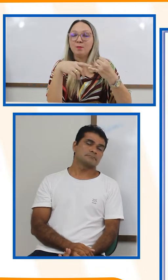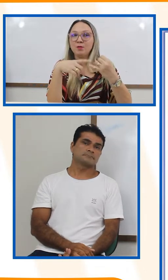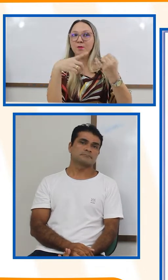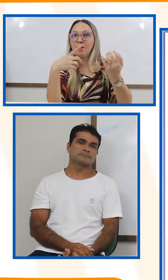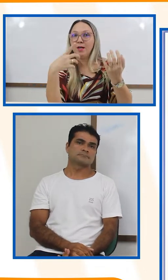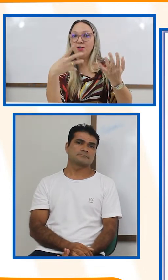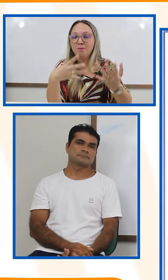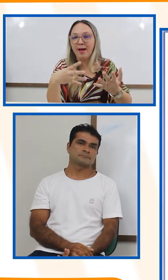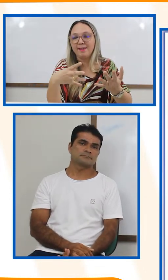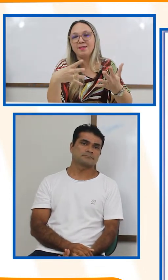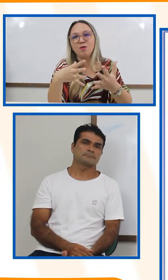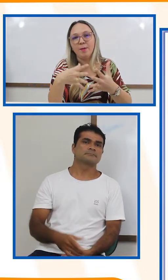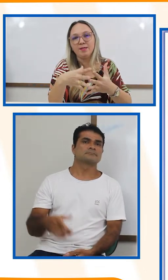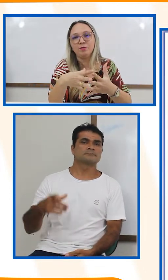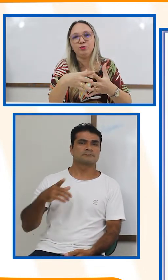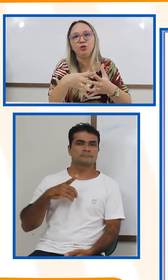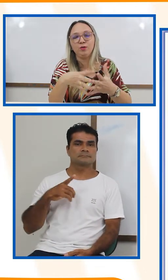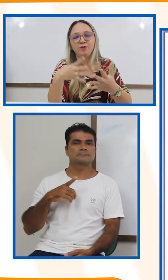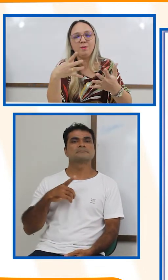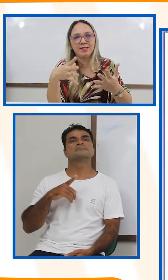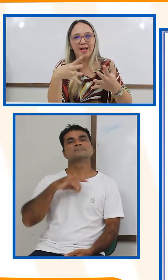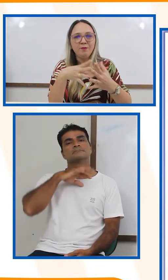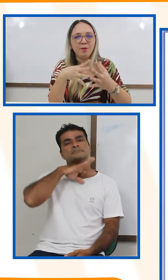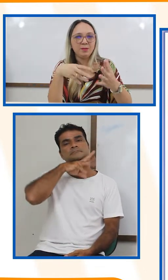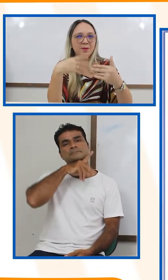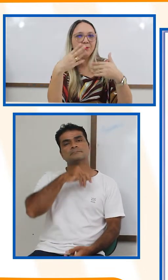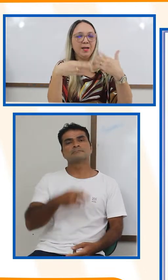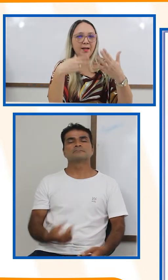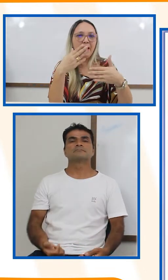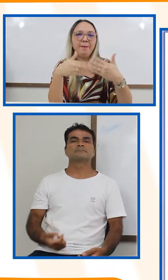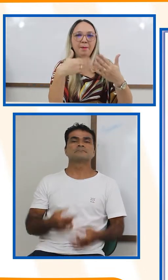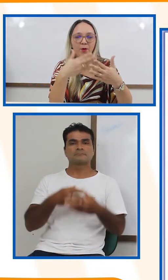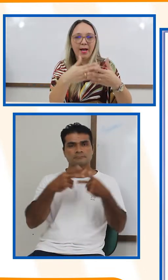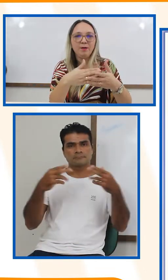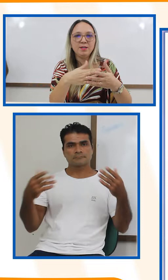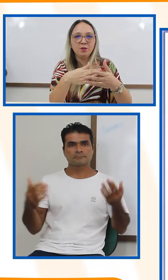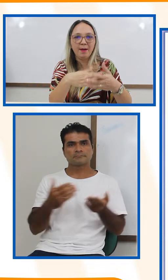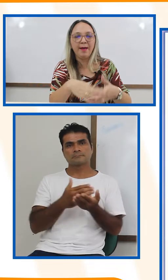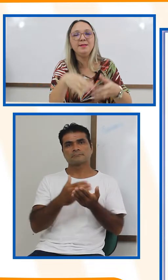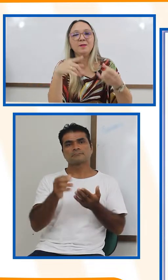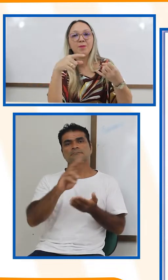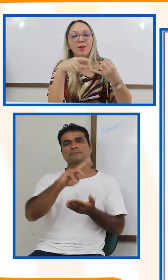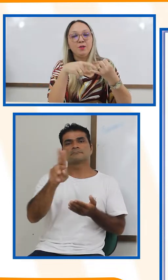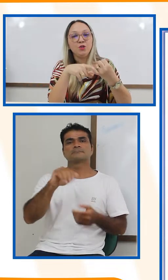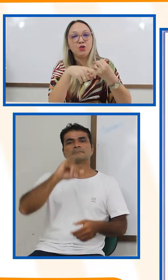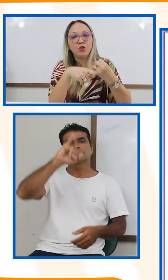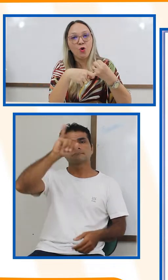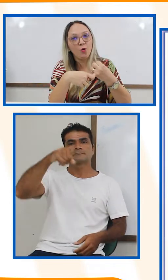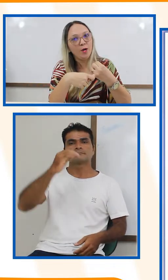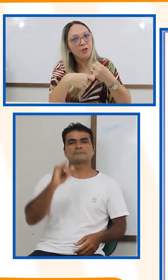nós temos animais que começam com J. Vamos lá? Vamos rememorar os animais?